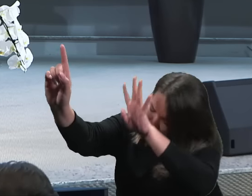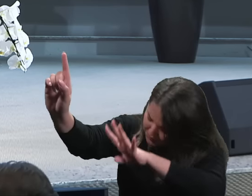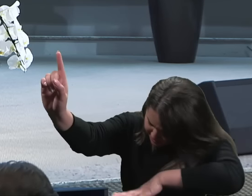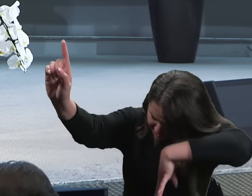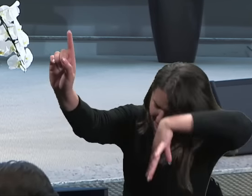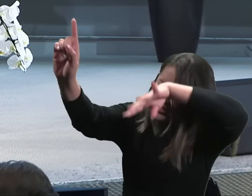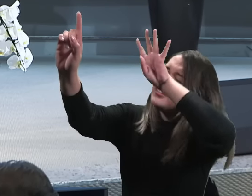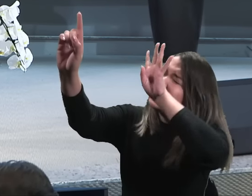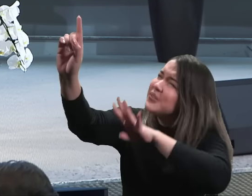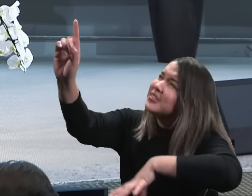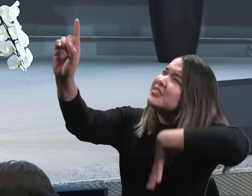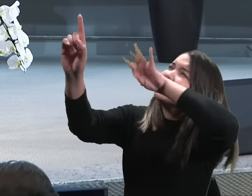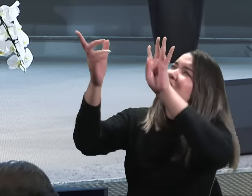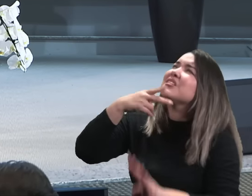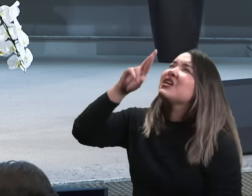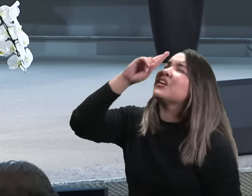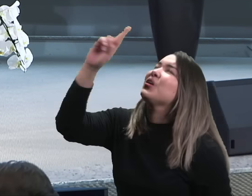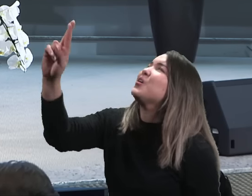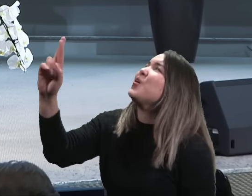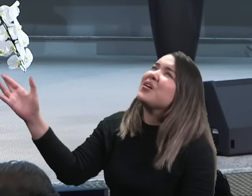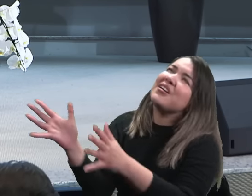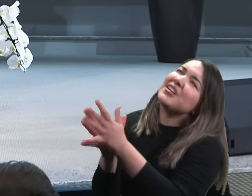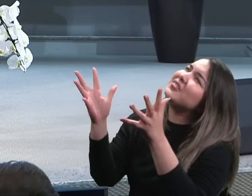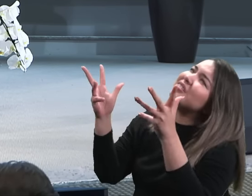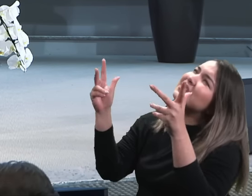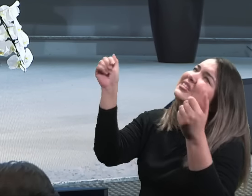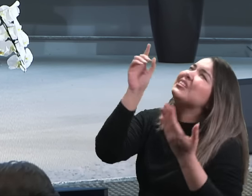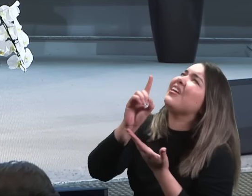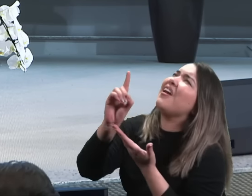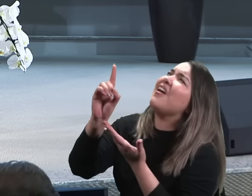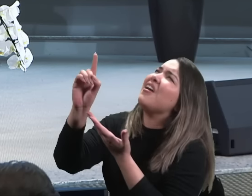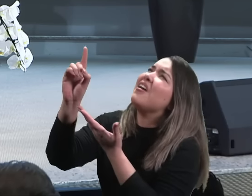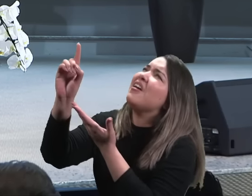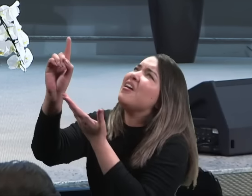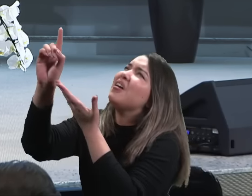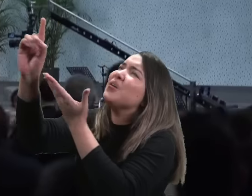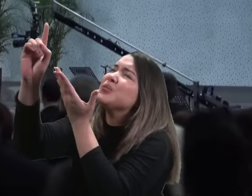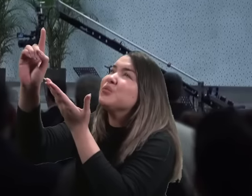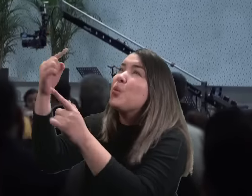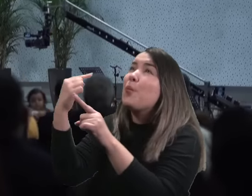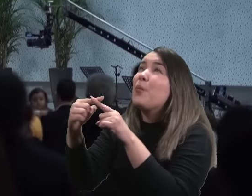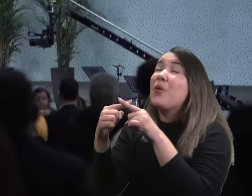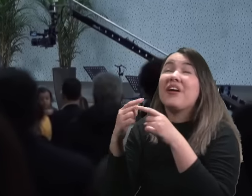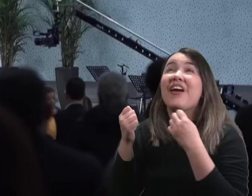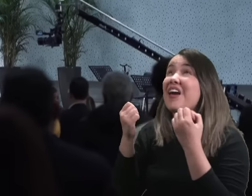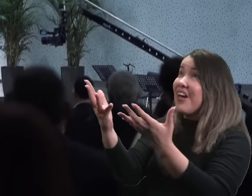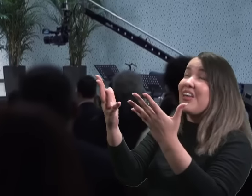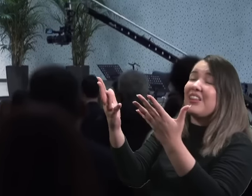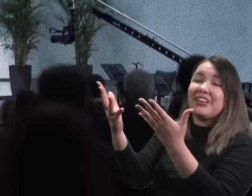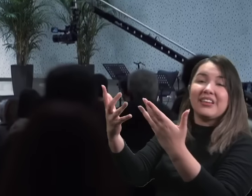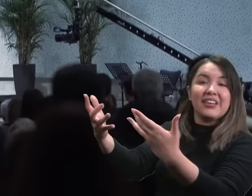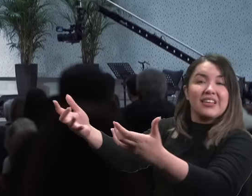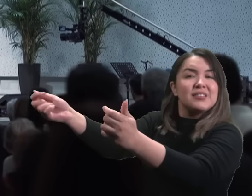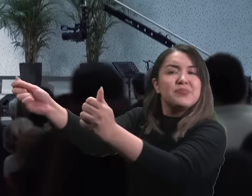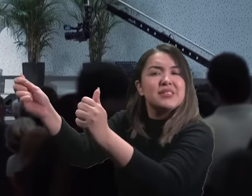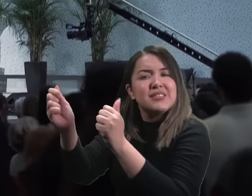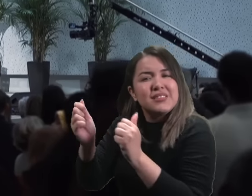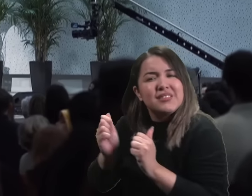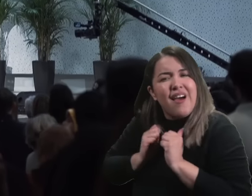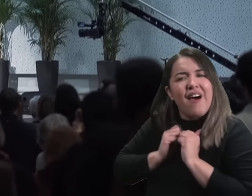adorai o senhor grande Deus é ele que